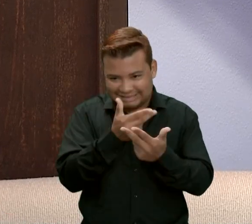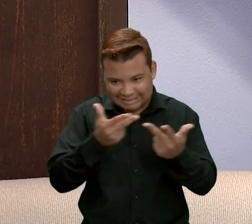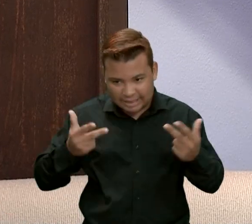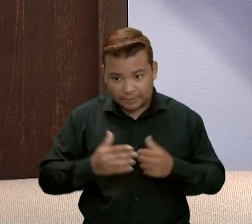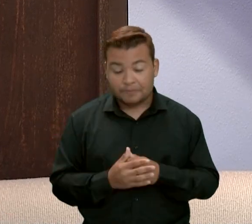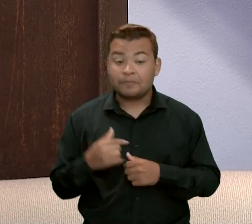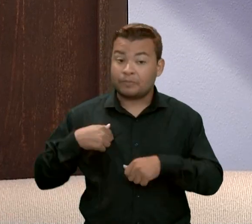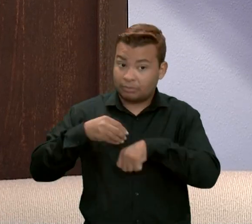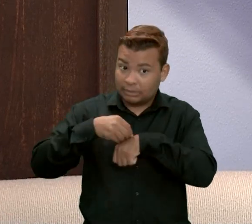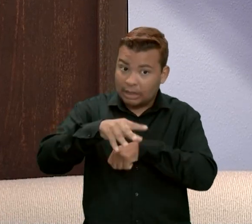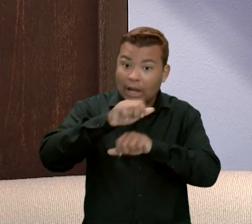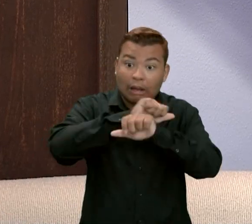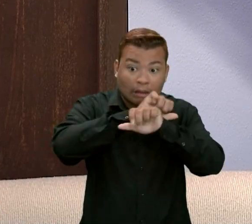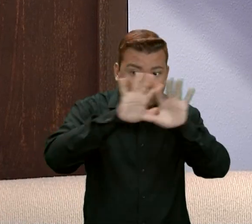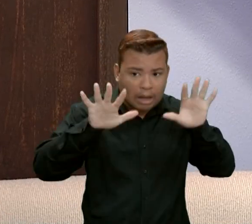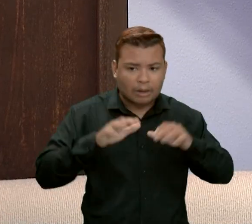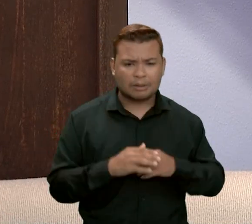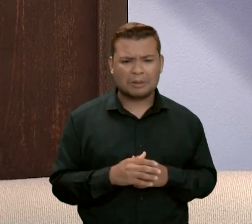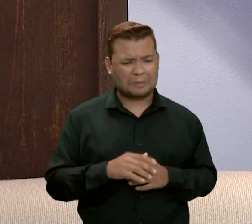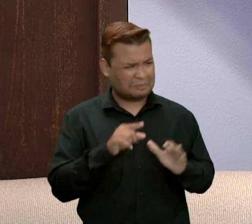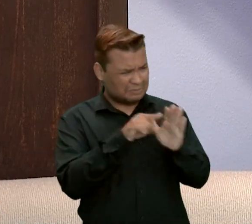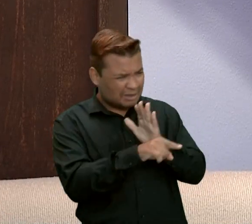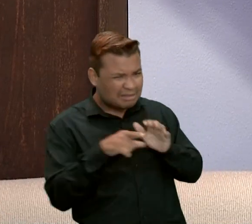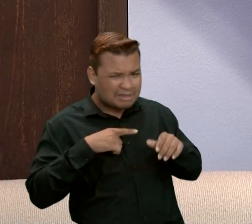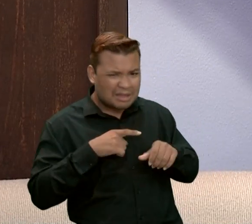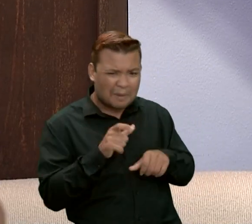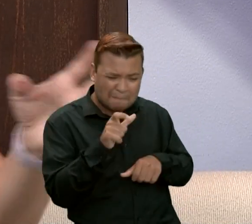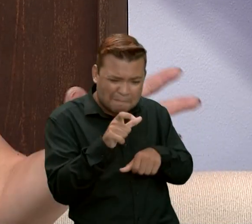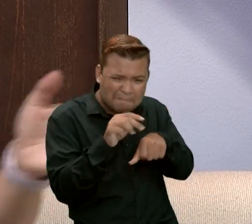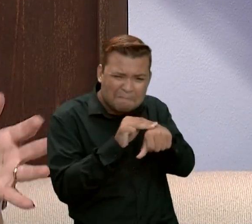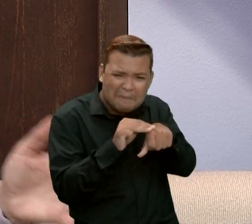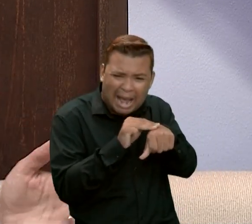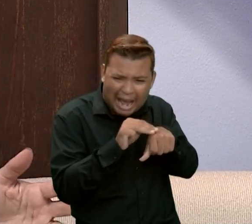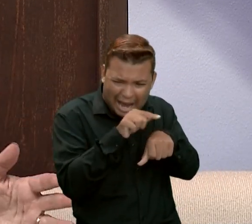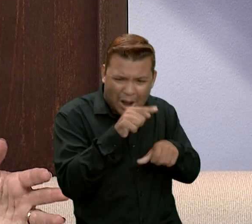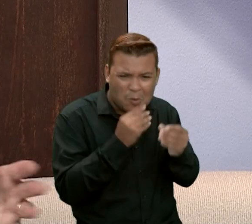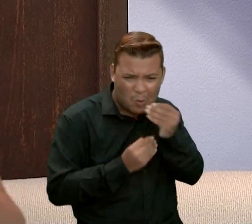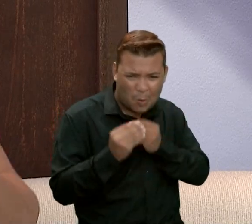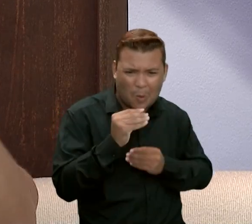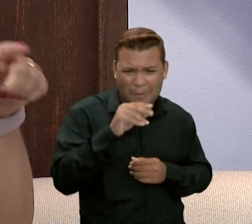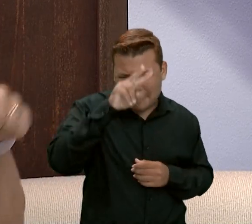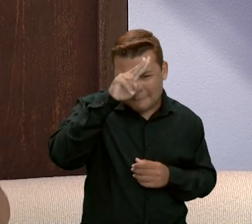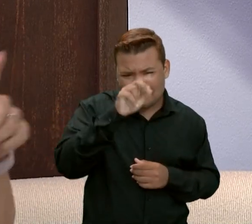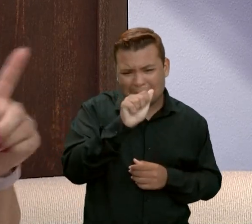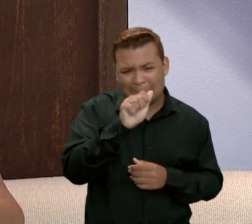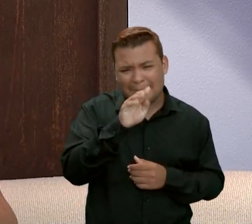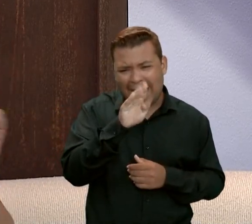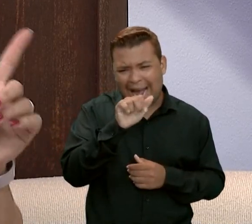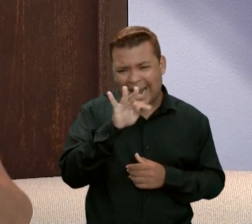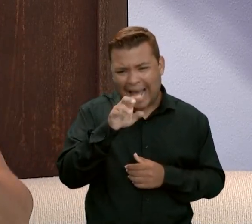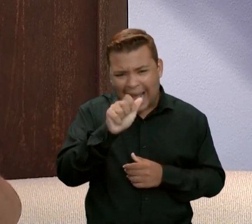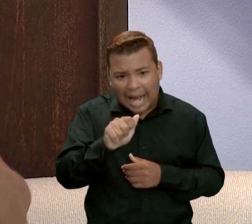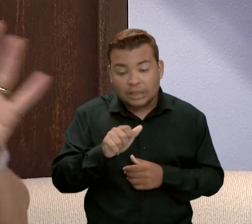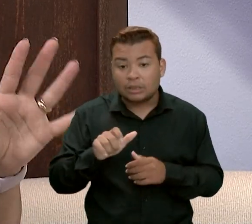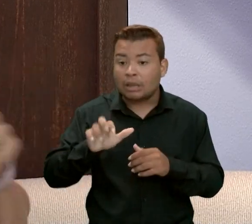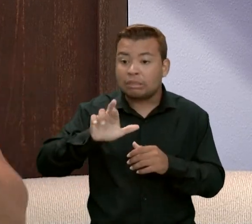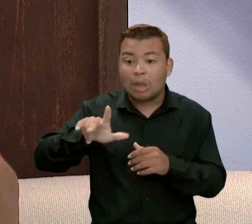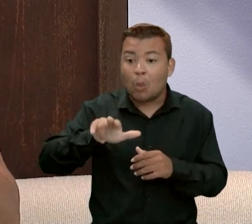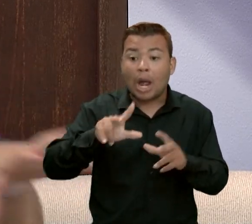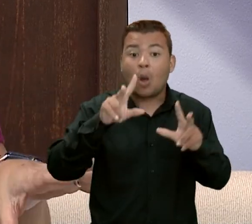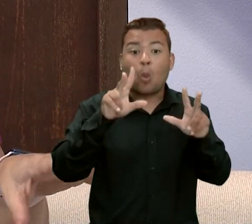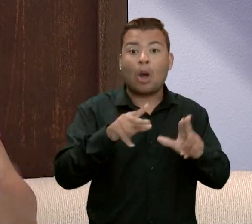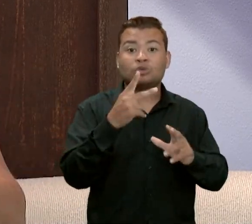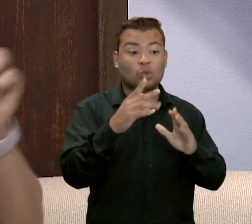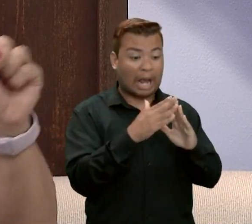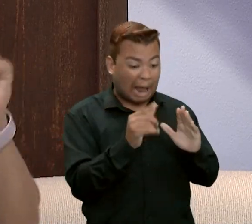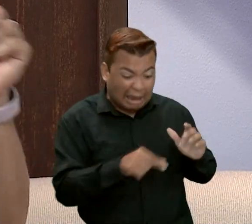Cássio, que assim, às vezes a gente fala, mas come barata? Come, mas não é a barata da sua casa. Não é aquela que vem do esgoto. Não, que está